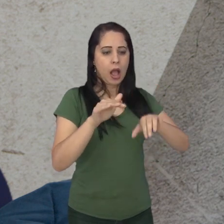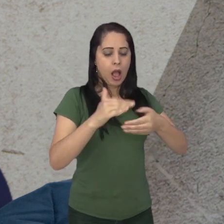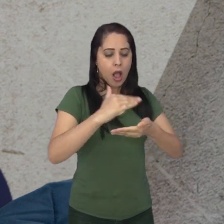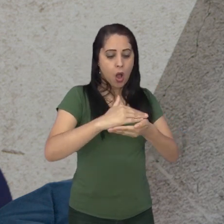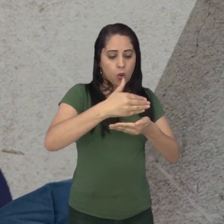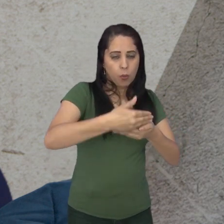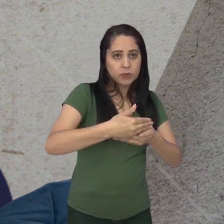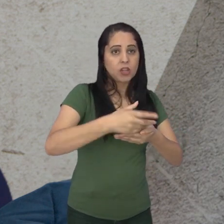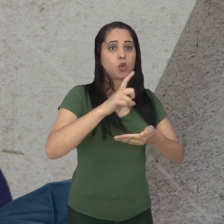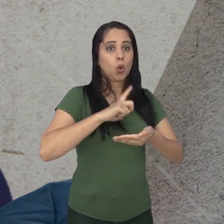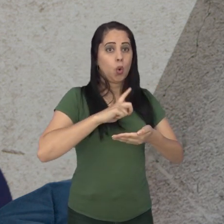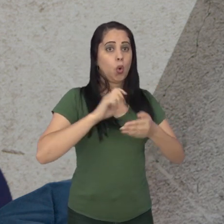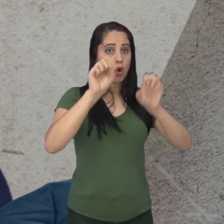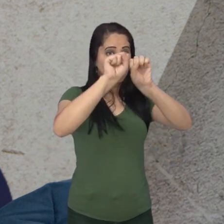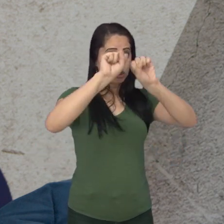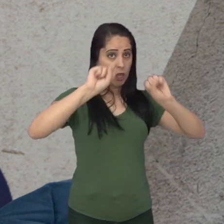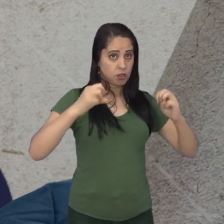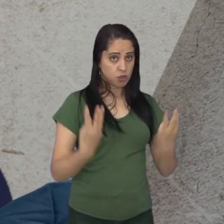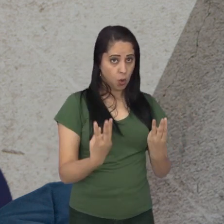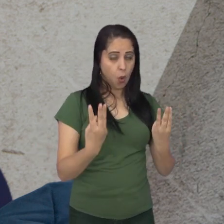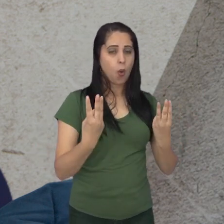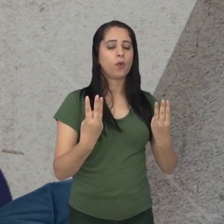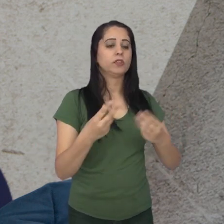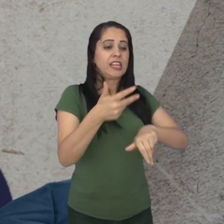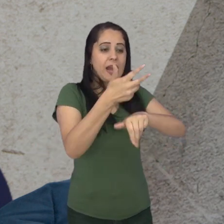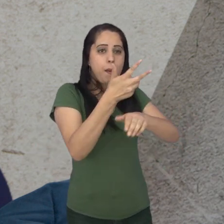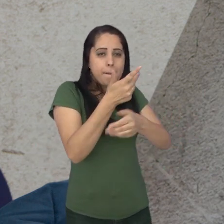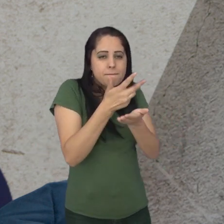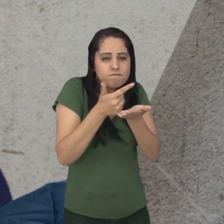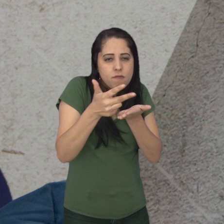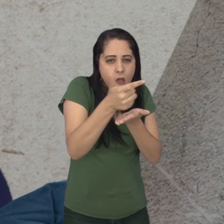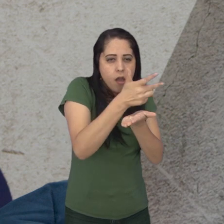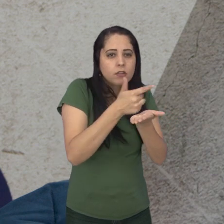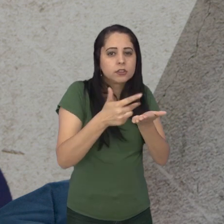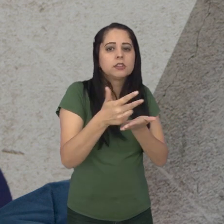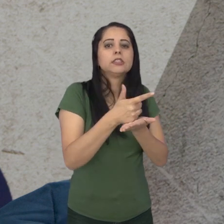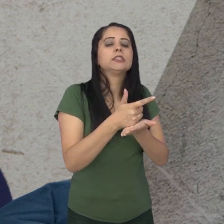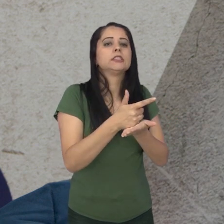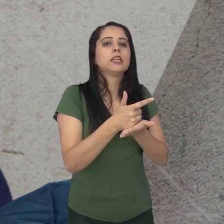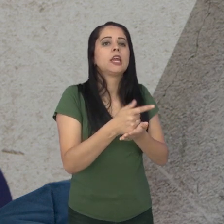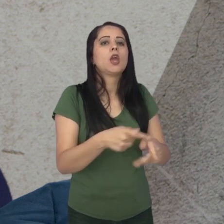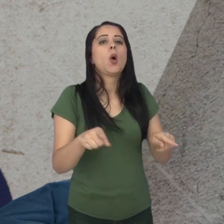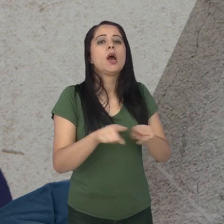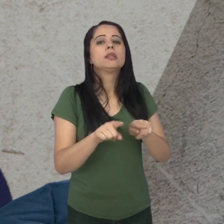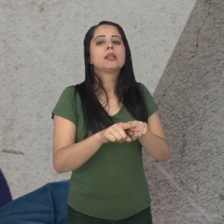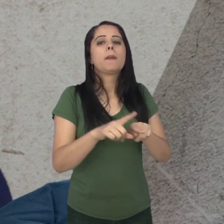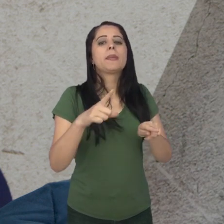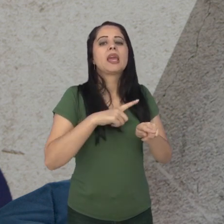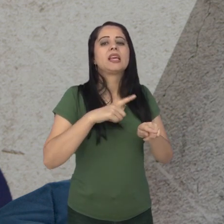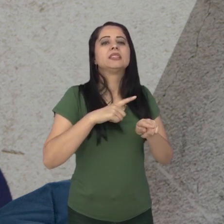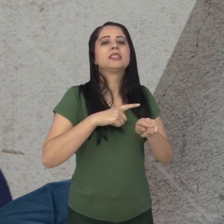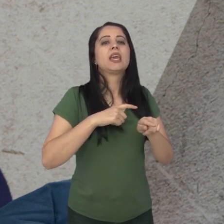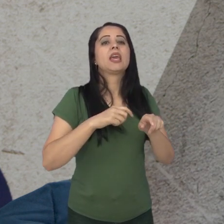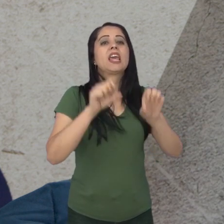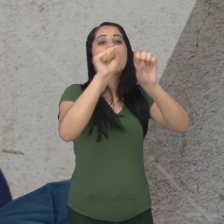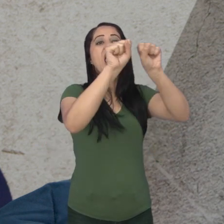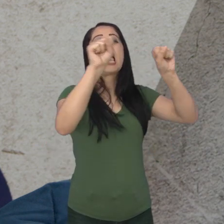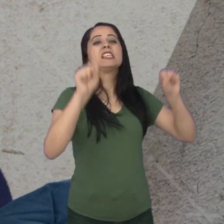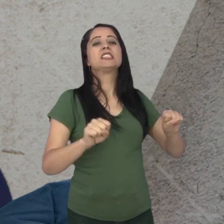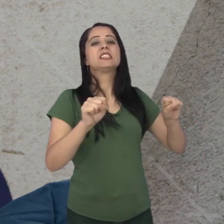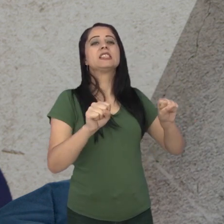computadores, né, os softwares de desenho, até mesmo Hoje em dia existem softwares que